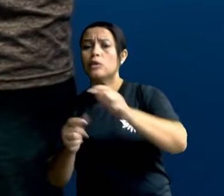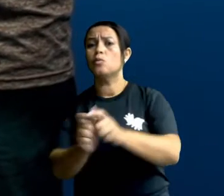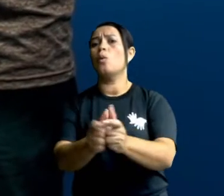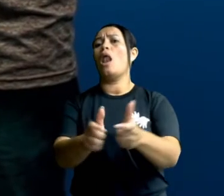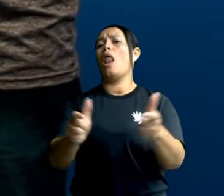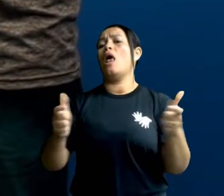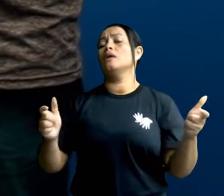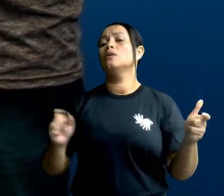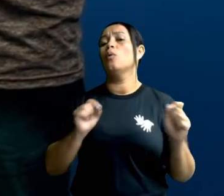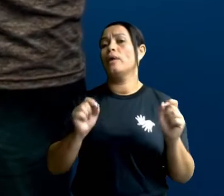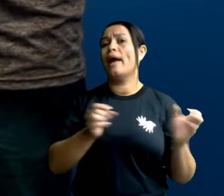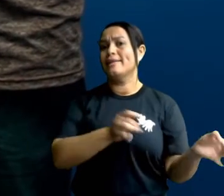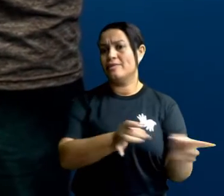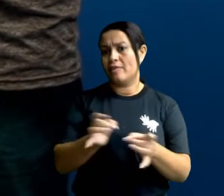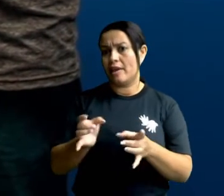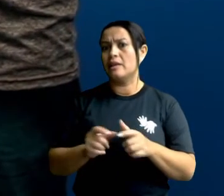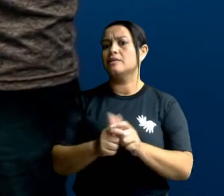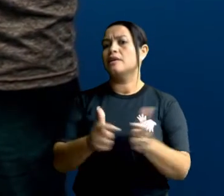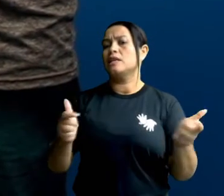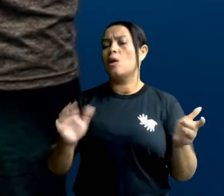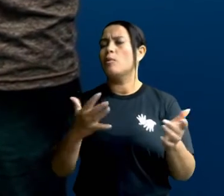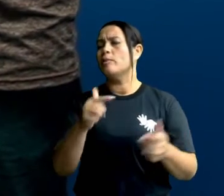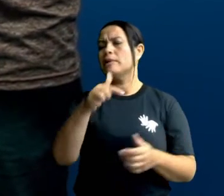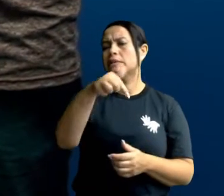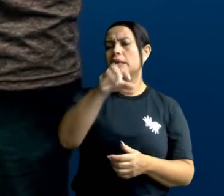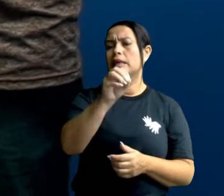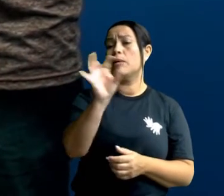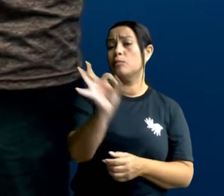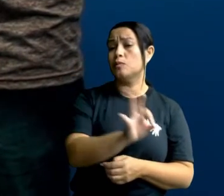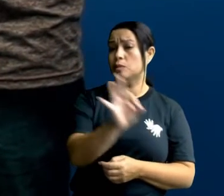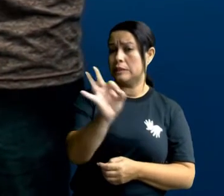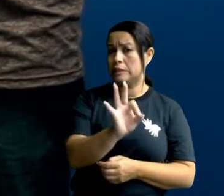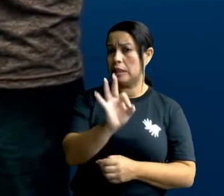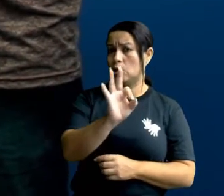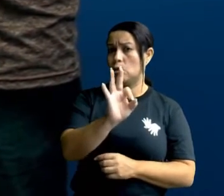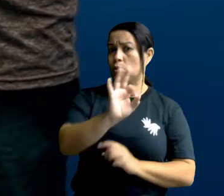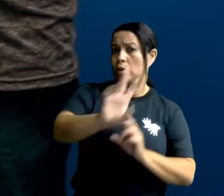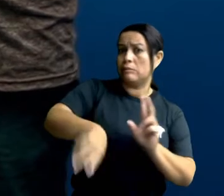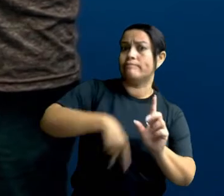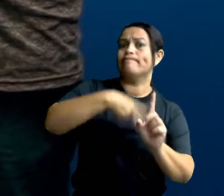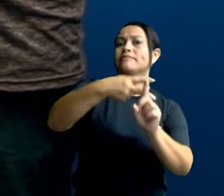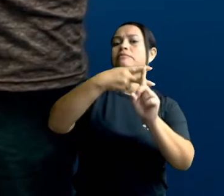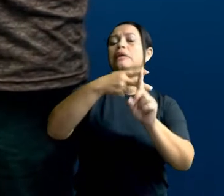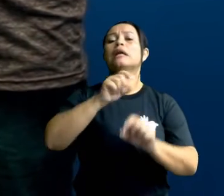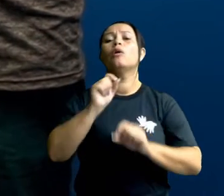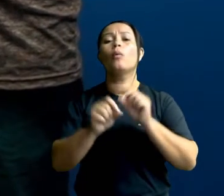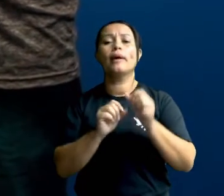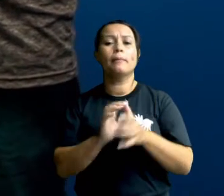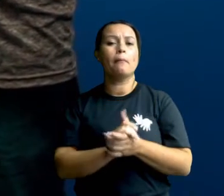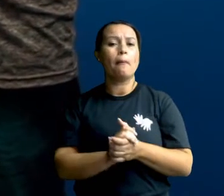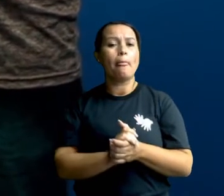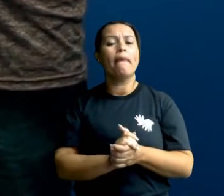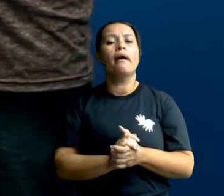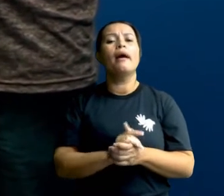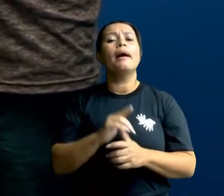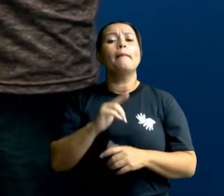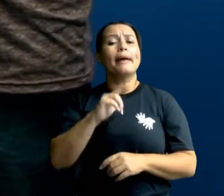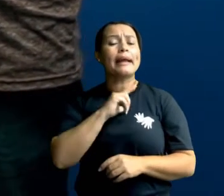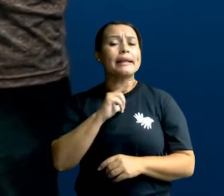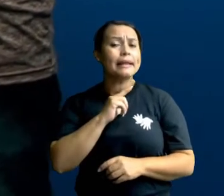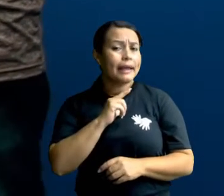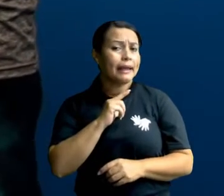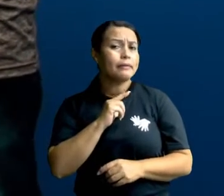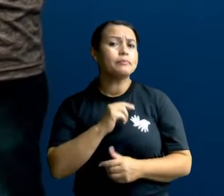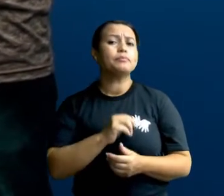décadas quase que 70%, mais do que dobrou. Então, para